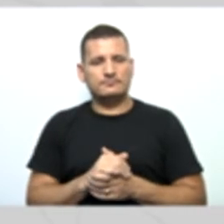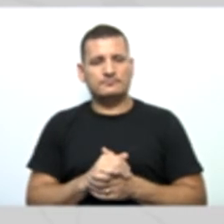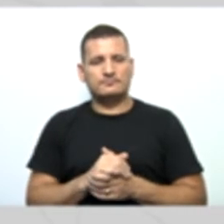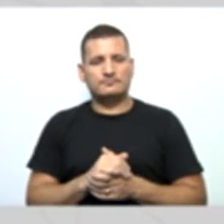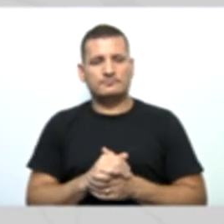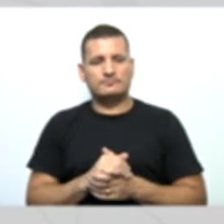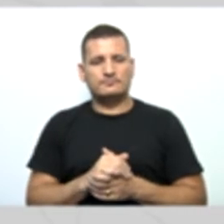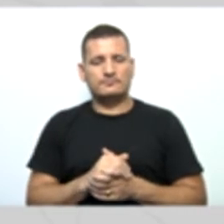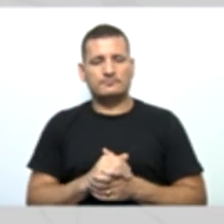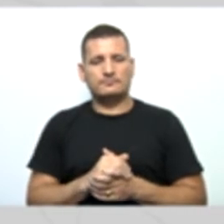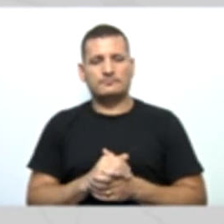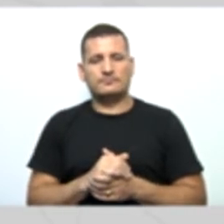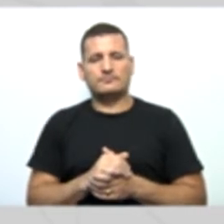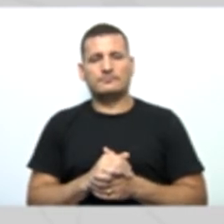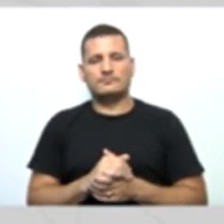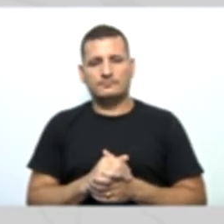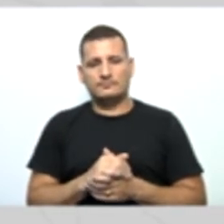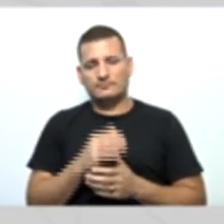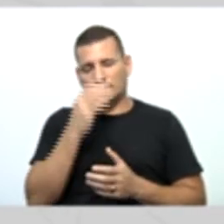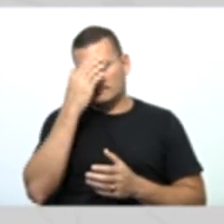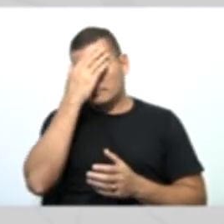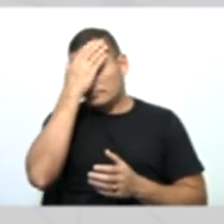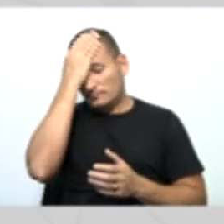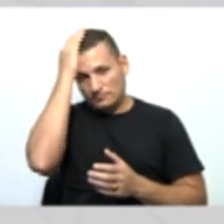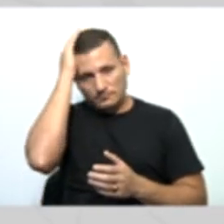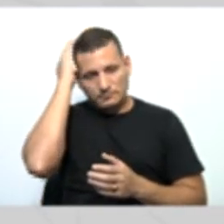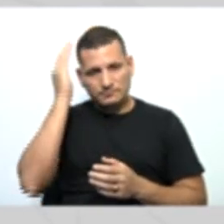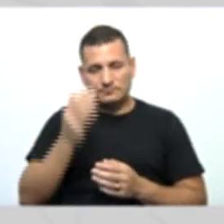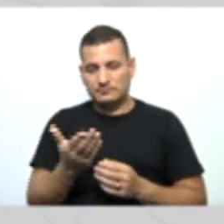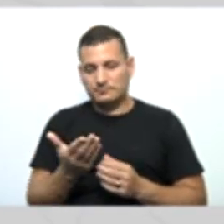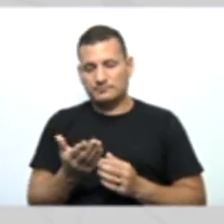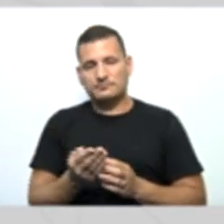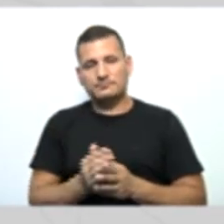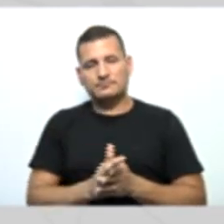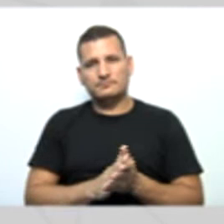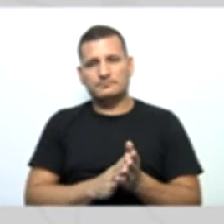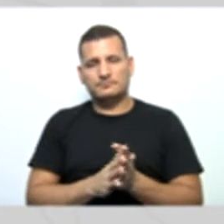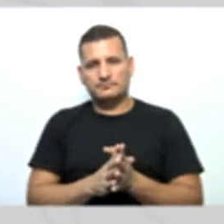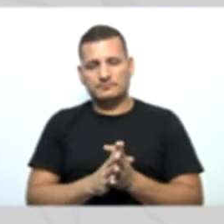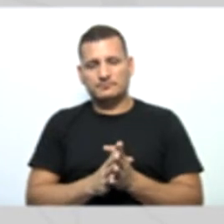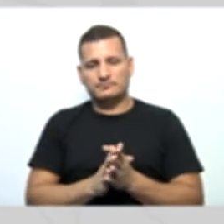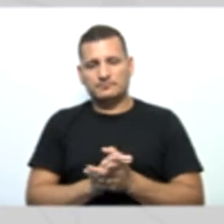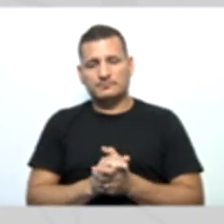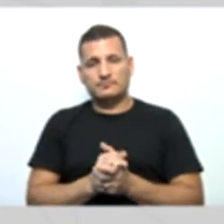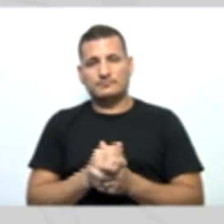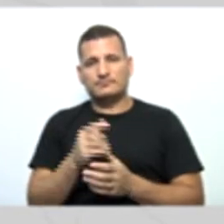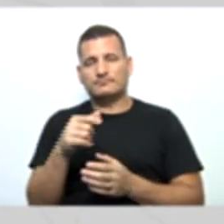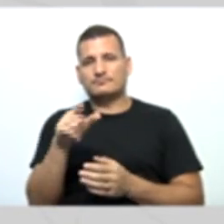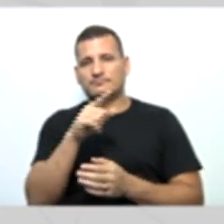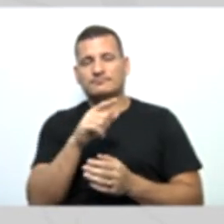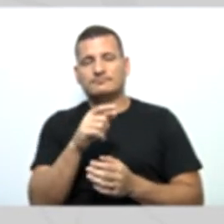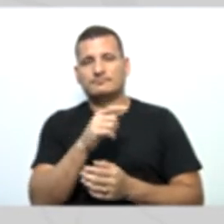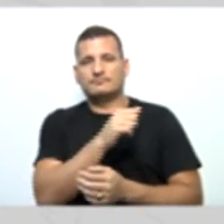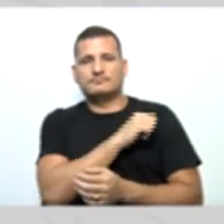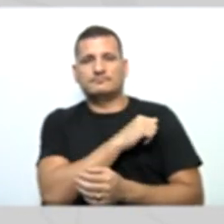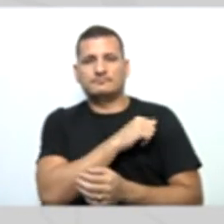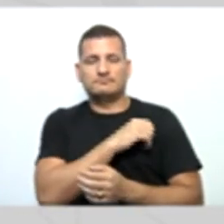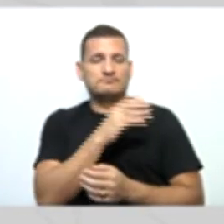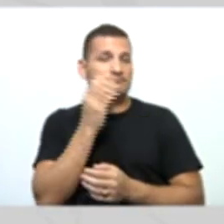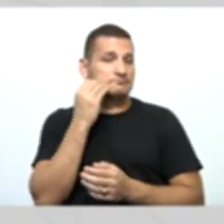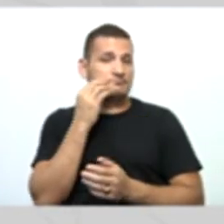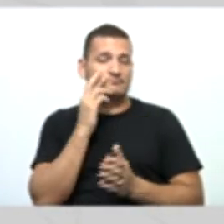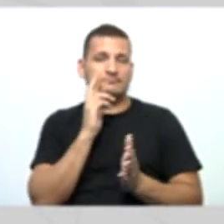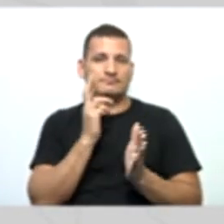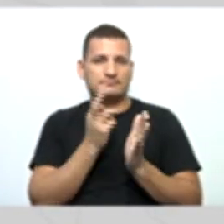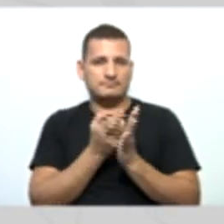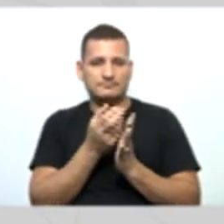Então, Marlon, essa é a pergunta que a gente faz aí para os nossos alunos e espero uma resposta aí boa, né?